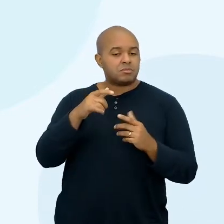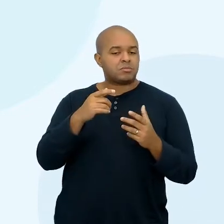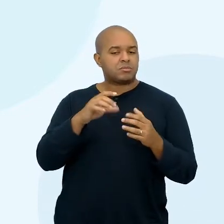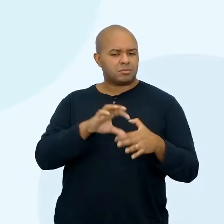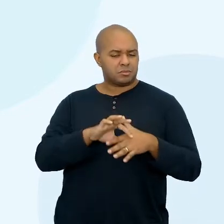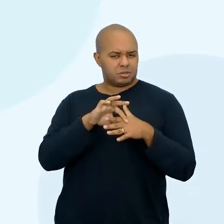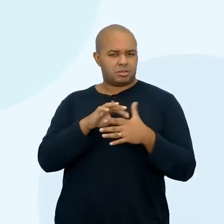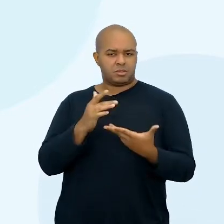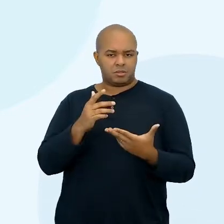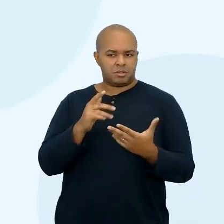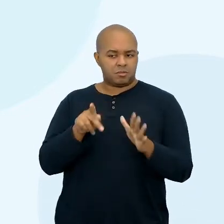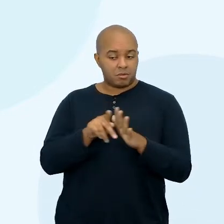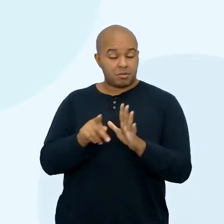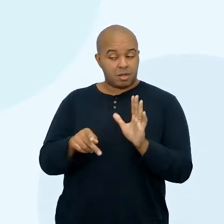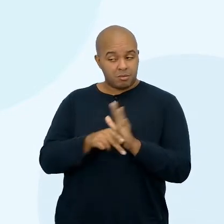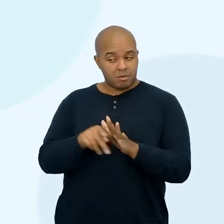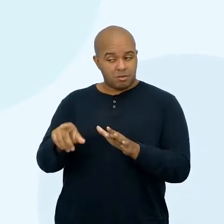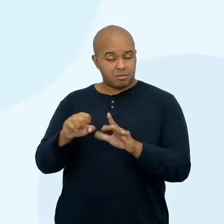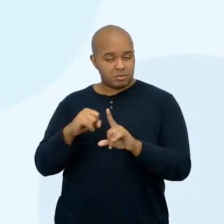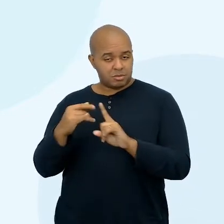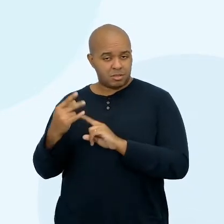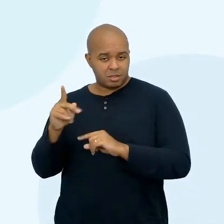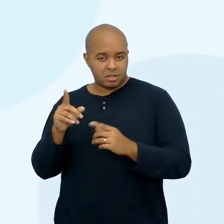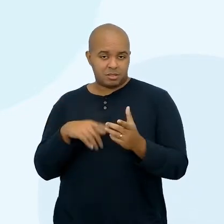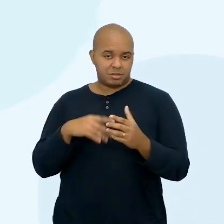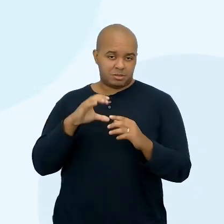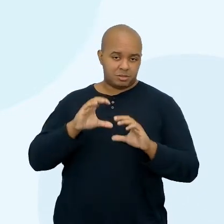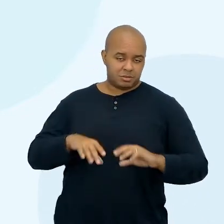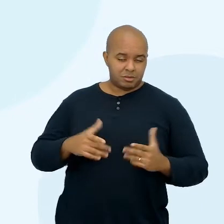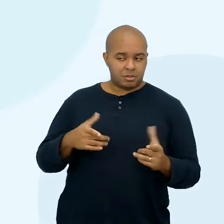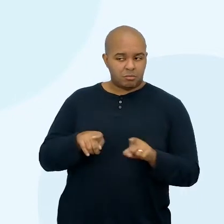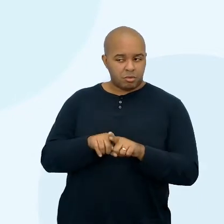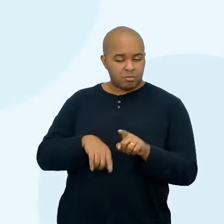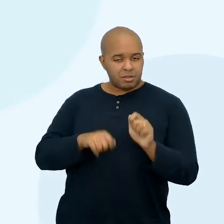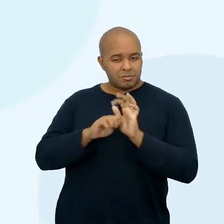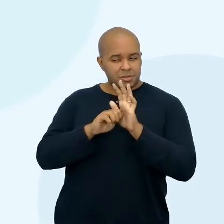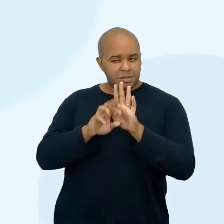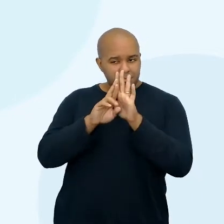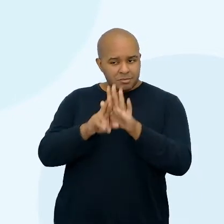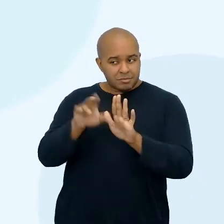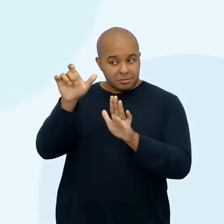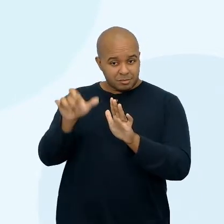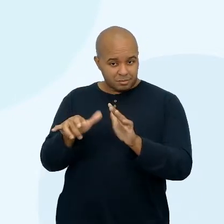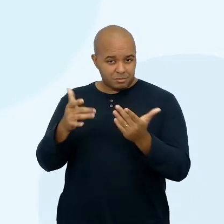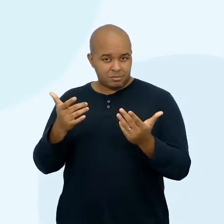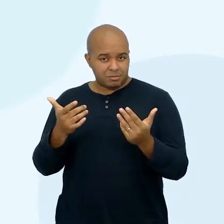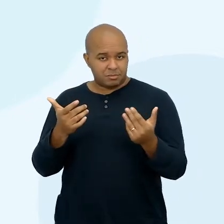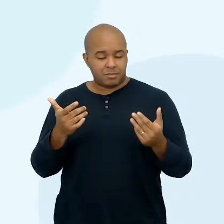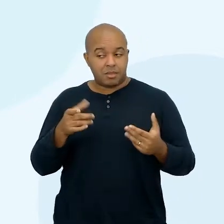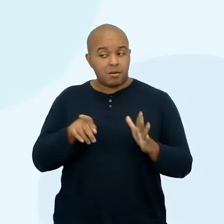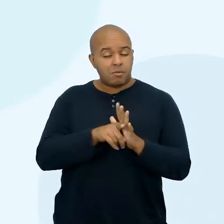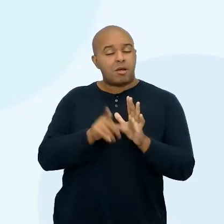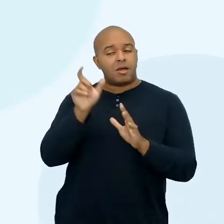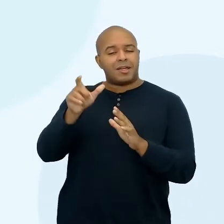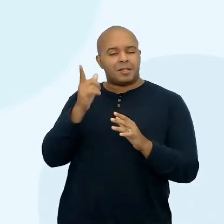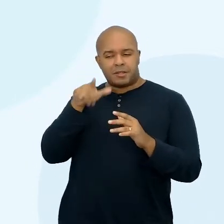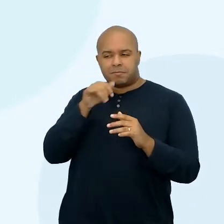populosos, acabem se privilegiando na organização das normas,